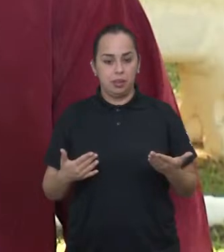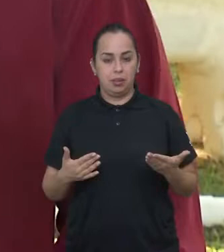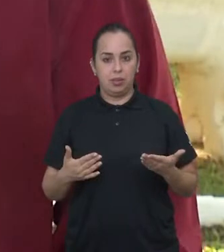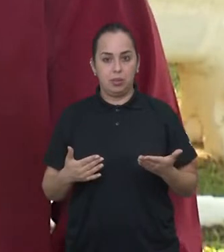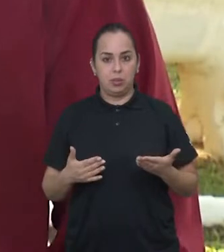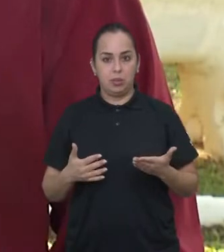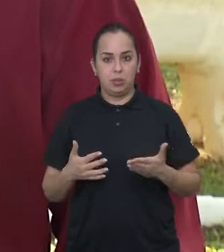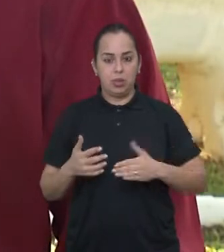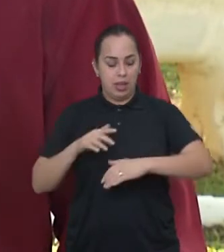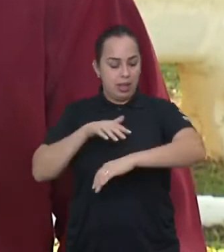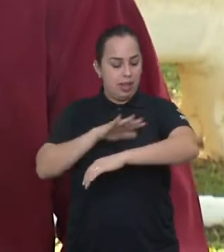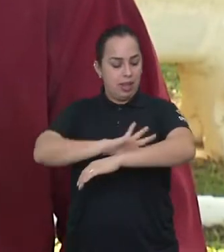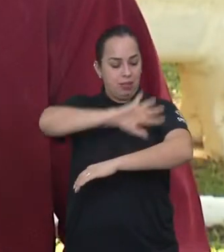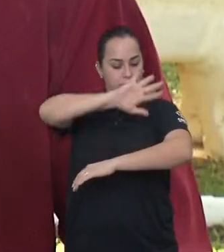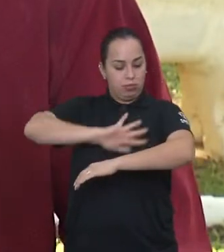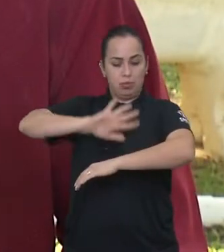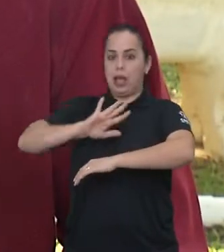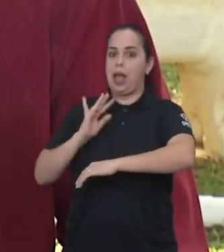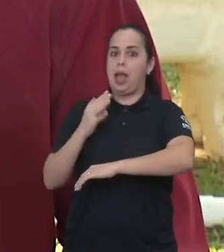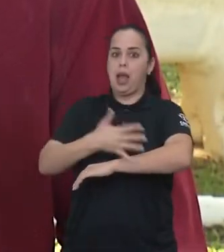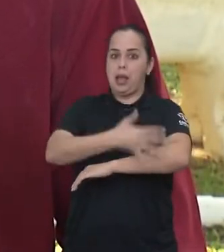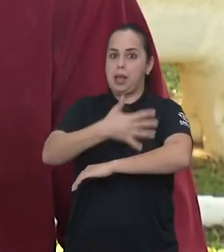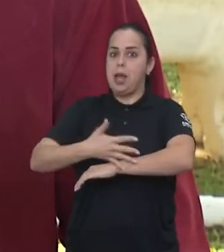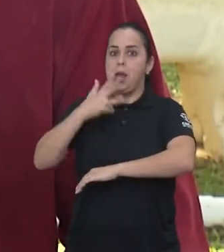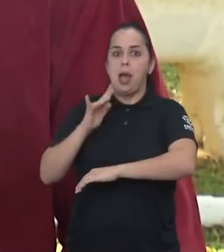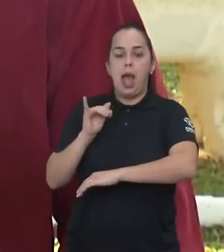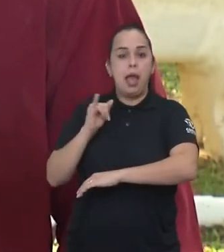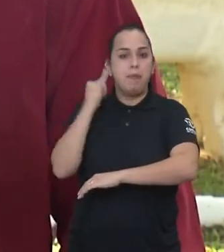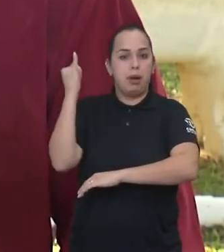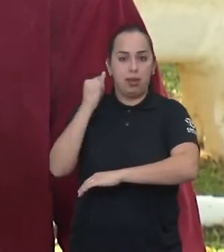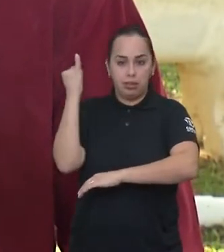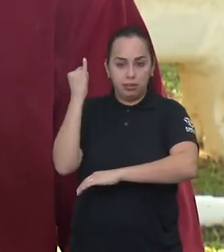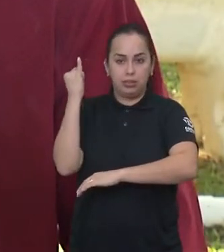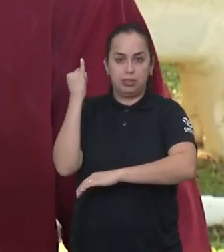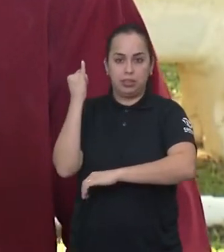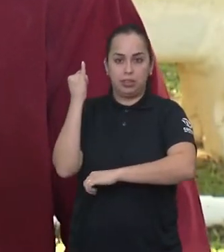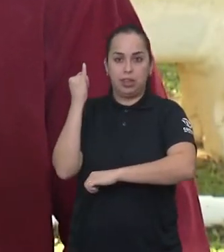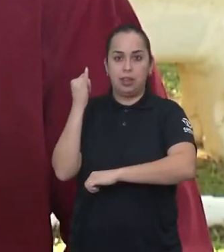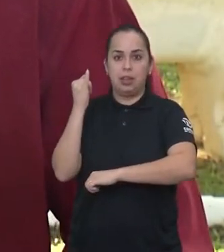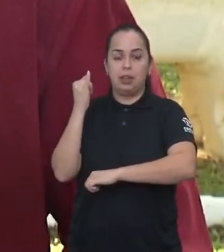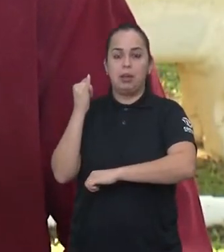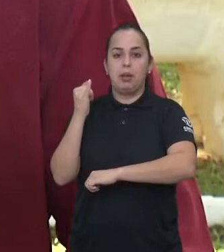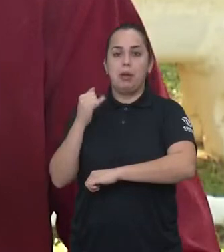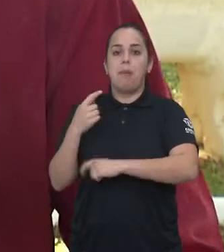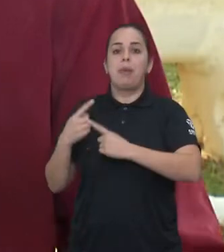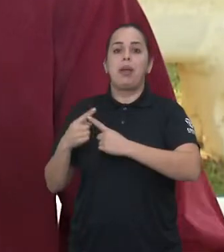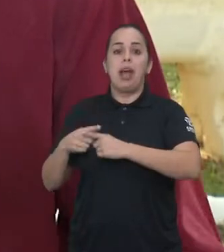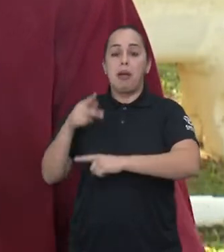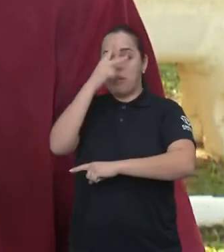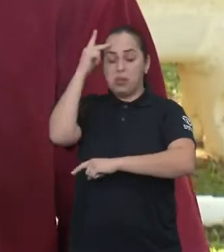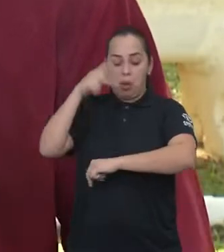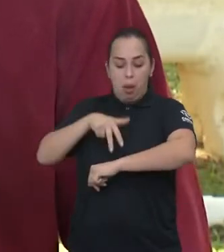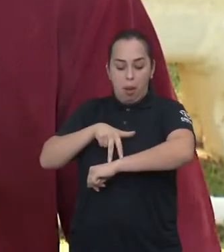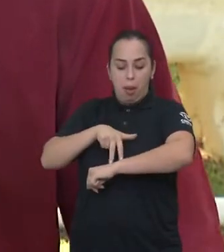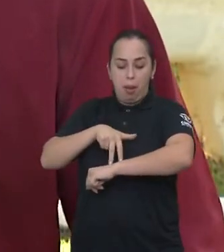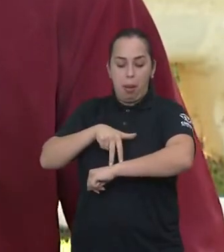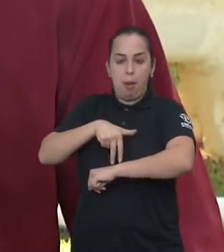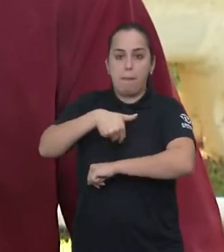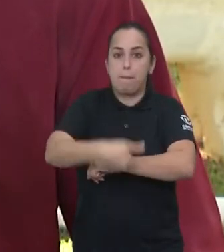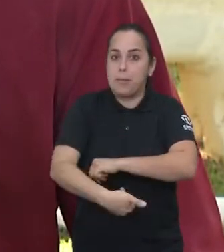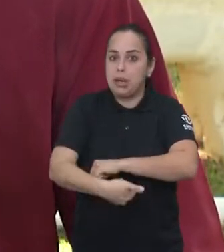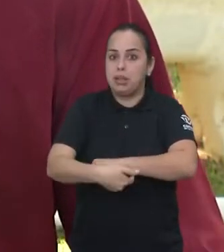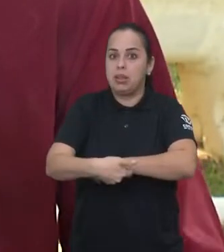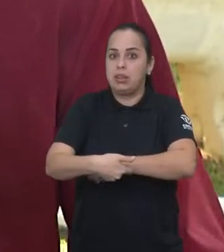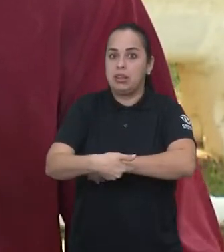vida então esses métodos de Barreiras são muito importantes pelo fato de principalmente no caso de suicídio pulando de alturas né